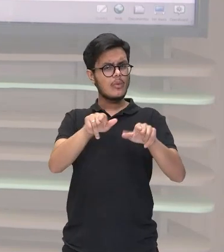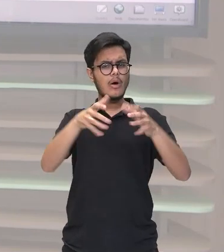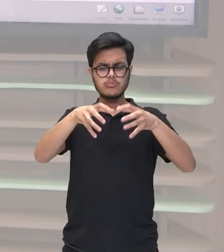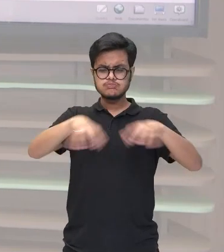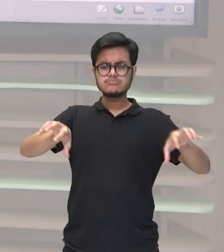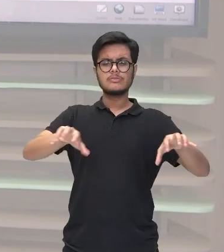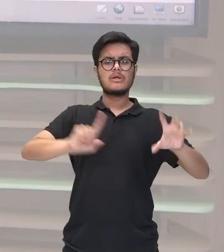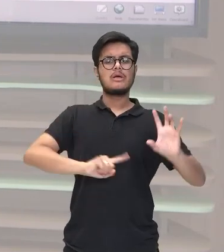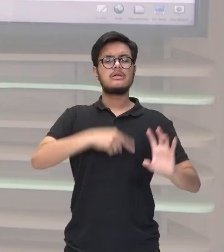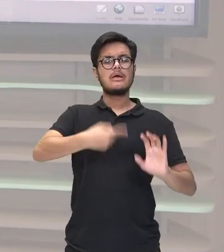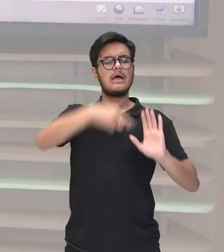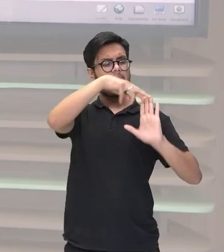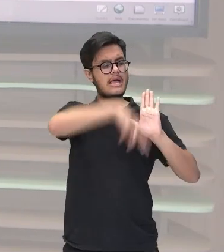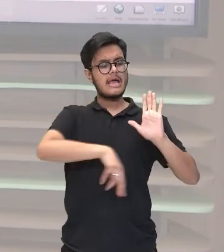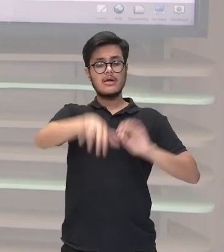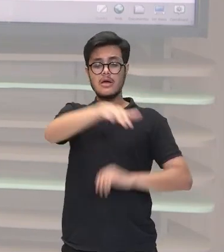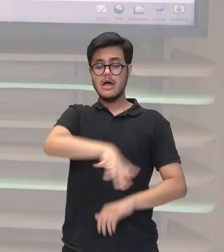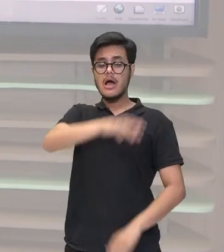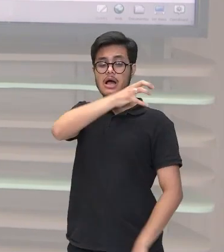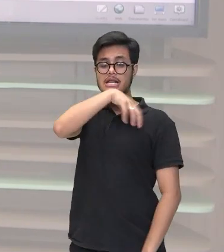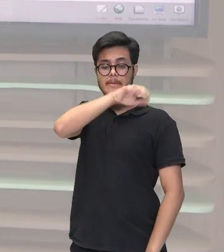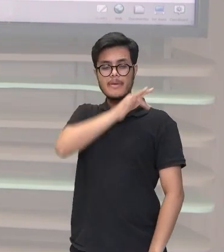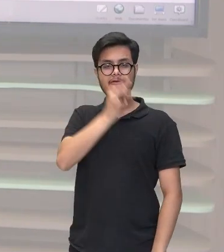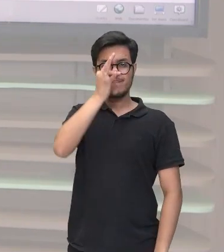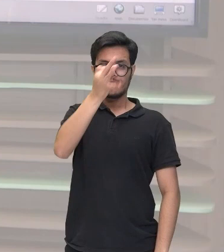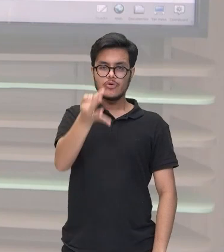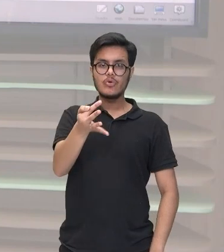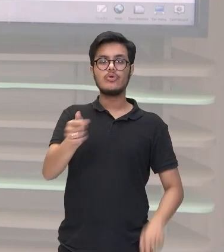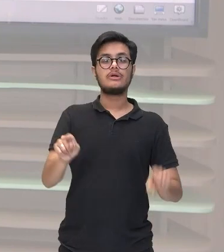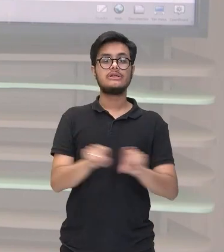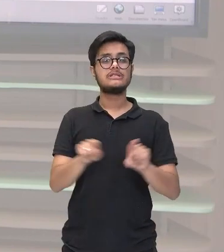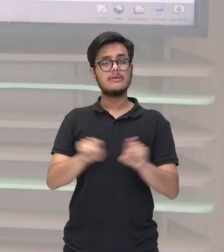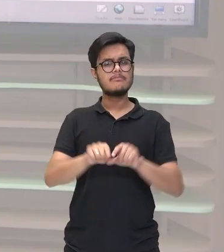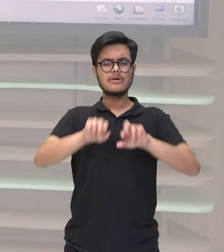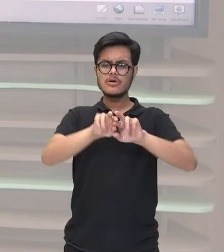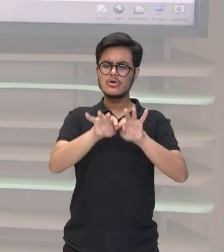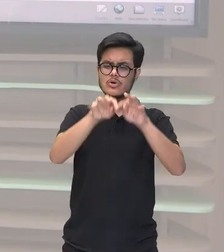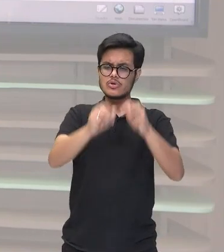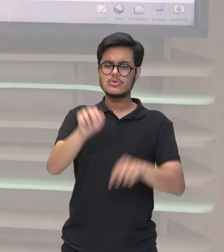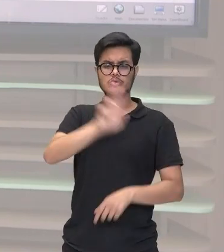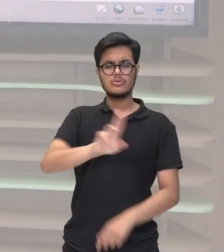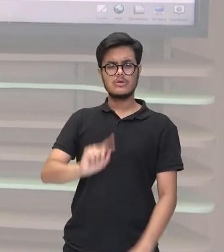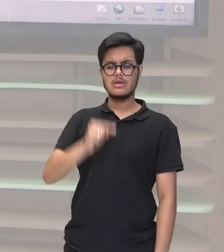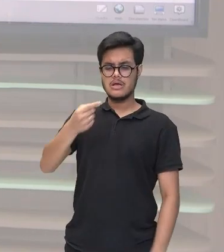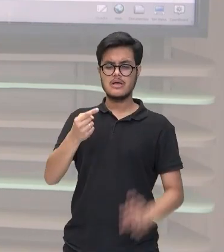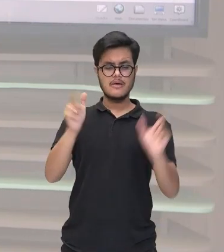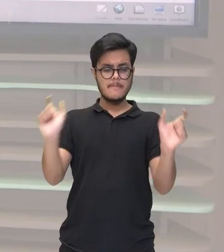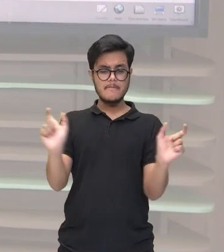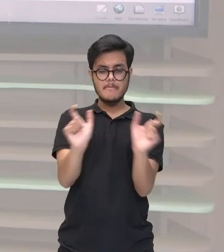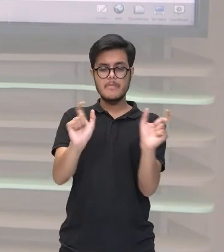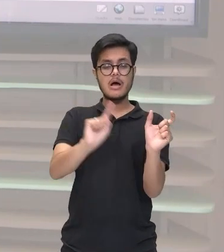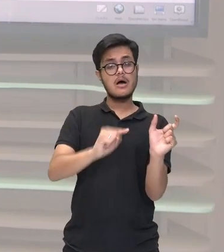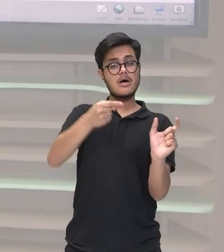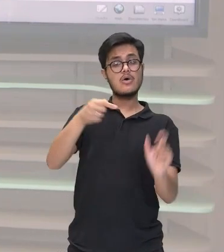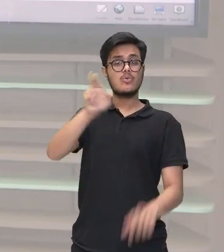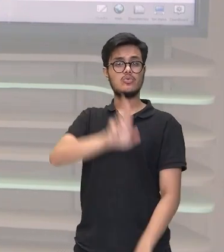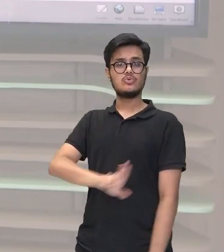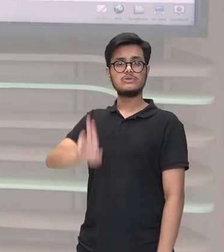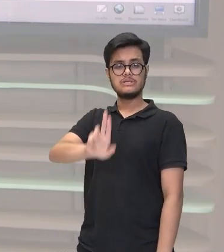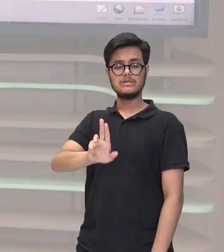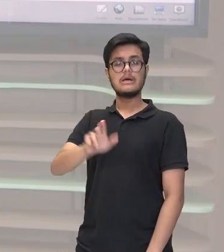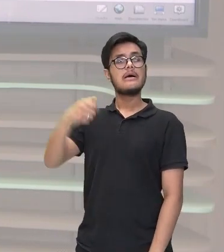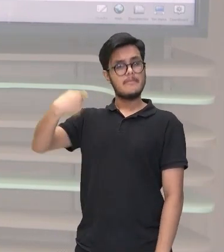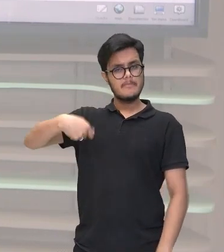a regra das plantas, a regra dos animais, formação de palavras compostas de animais, você